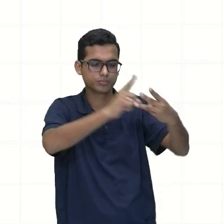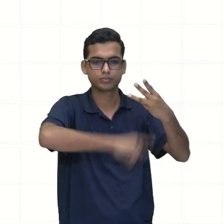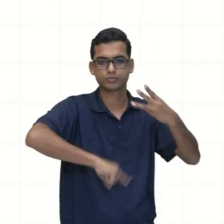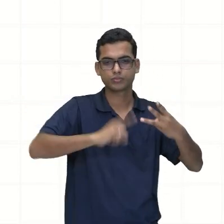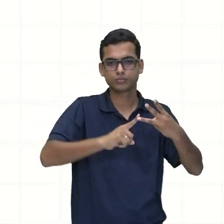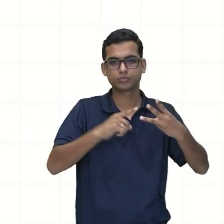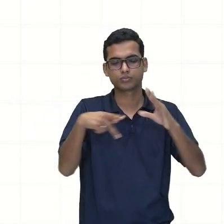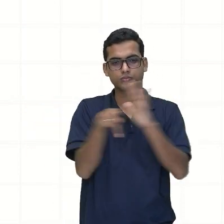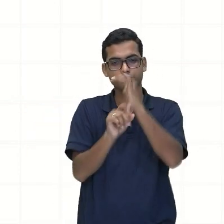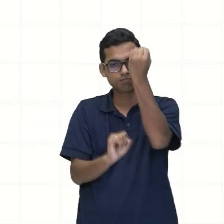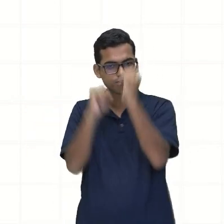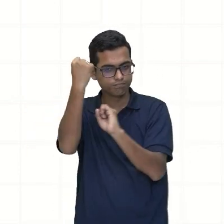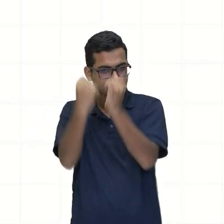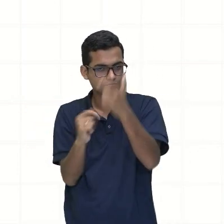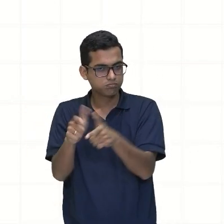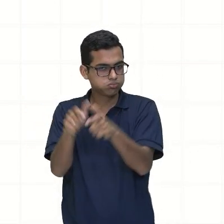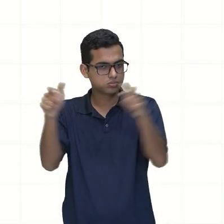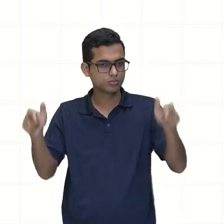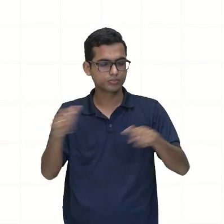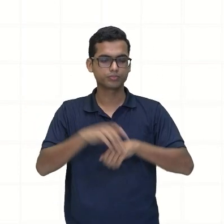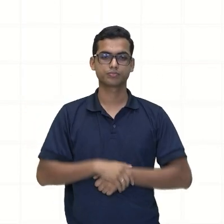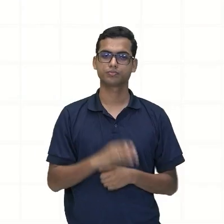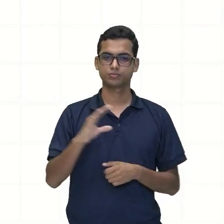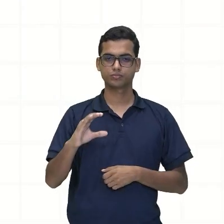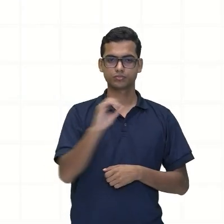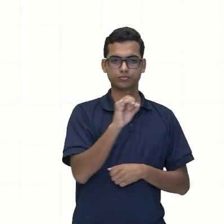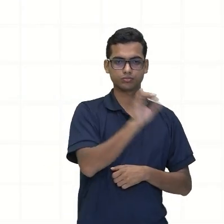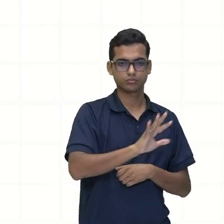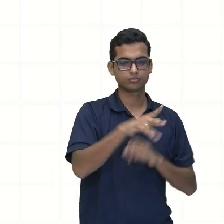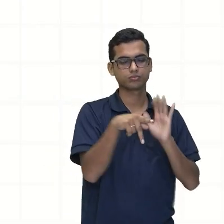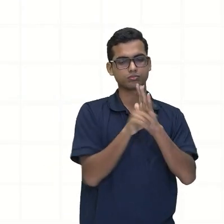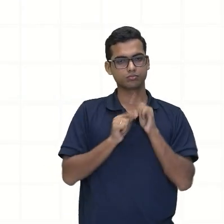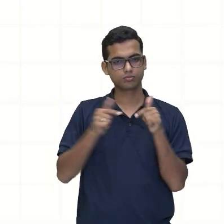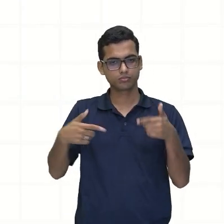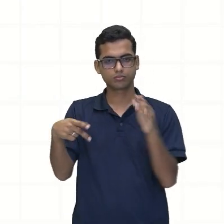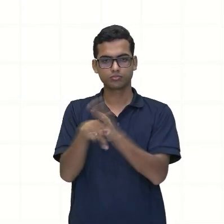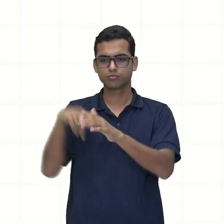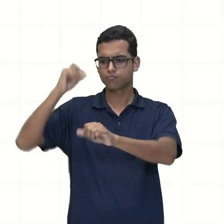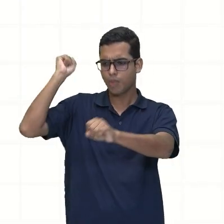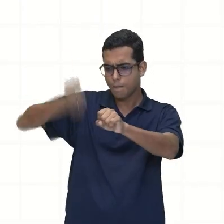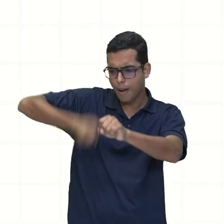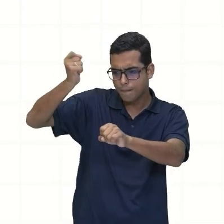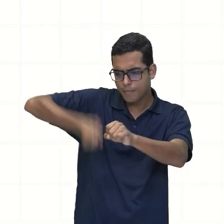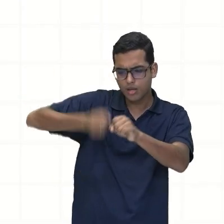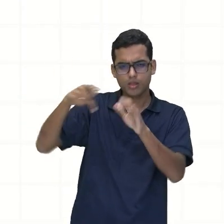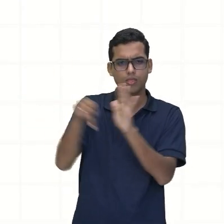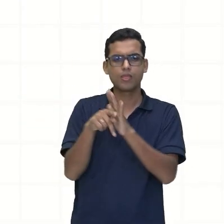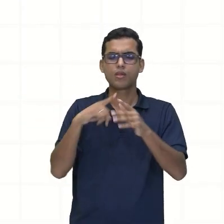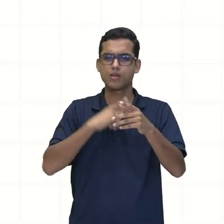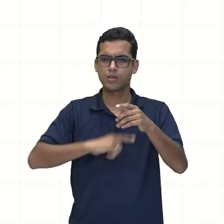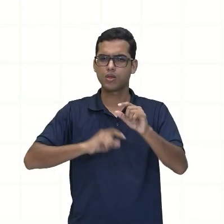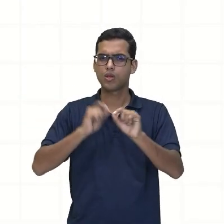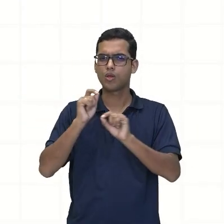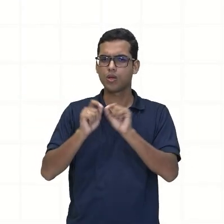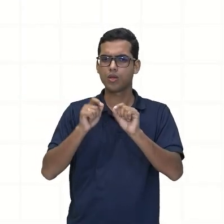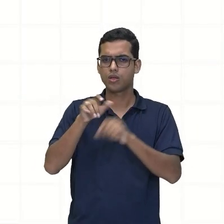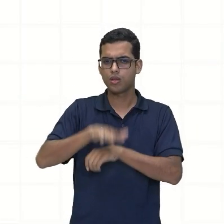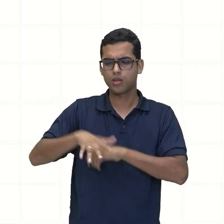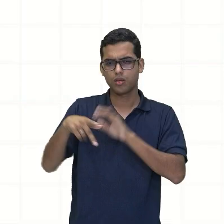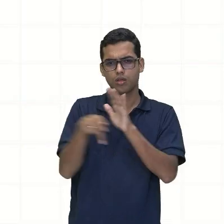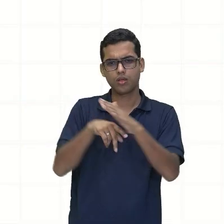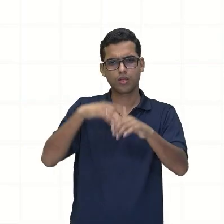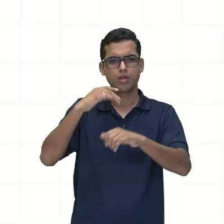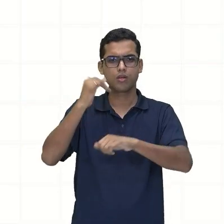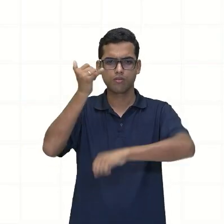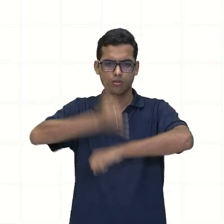Centro-Oeste, nós temos a atividade da mineração, nós vimos também a construção de Brasília, né, nós falamos sobre a construção de Brasília,